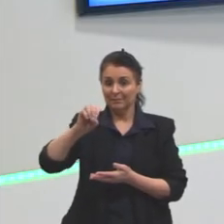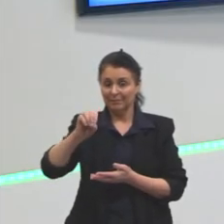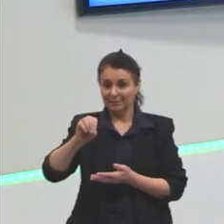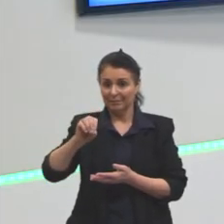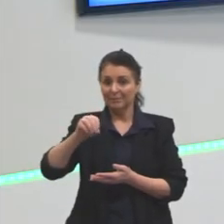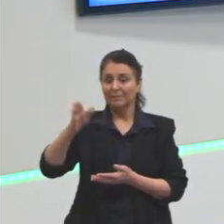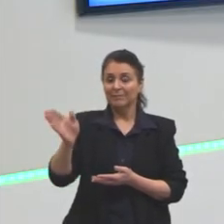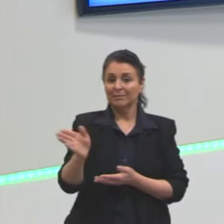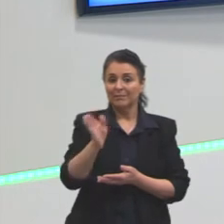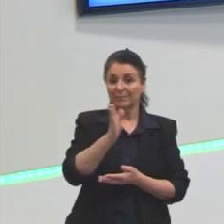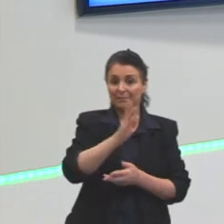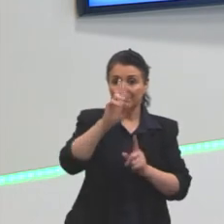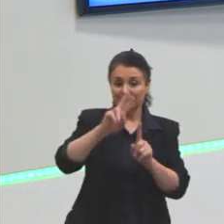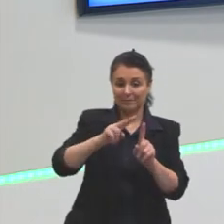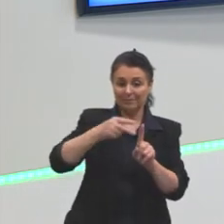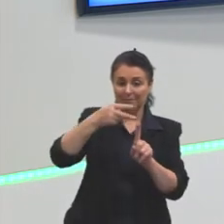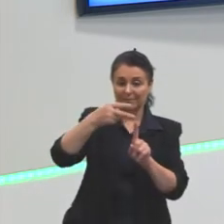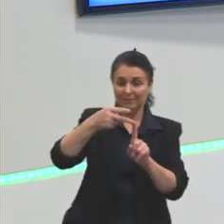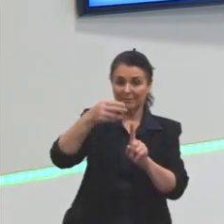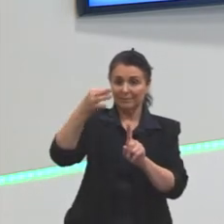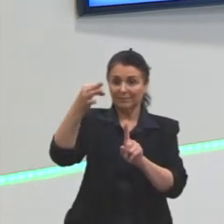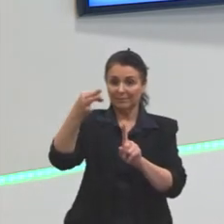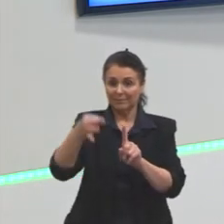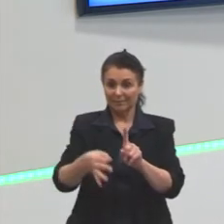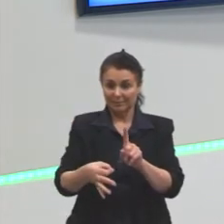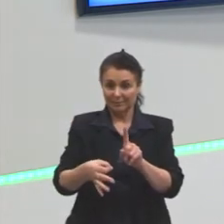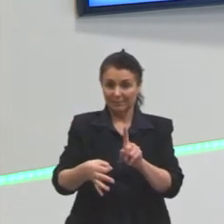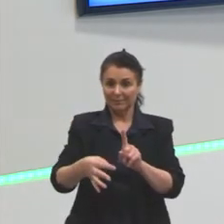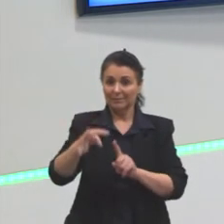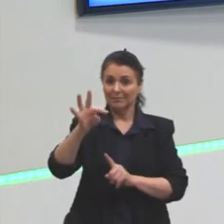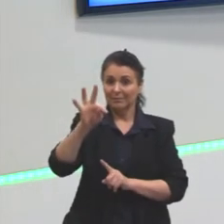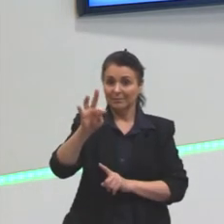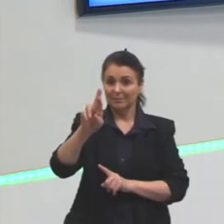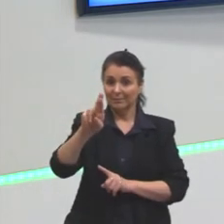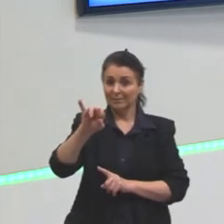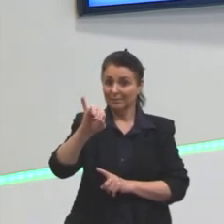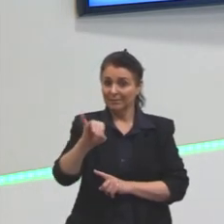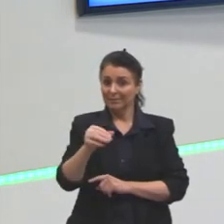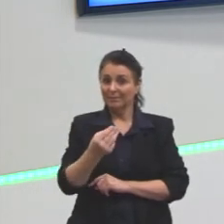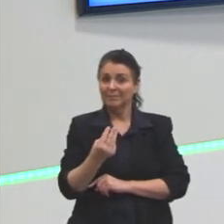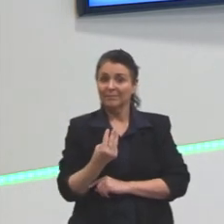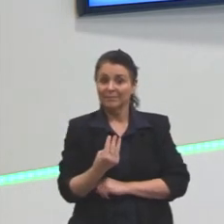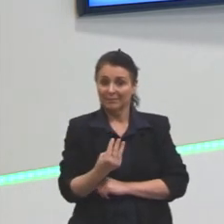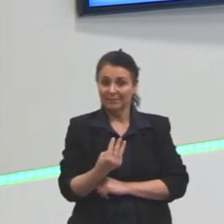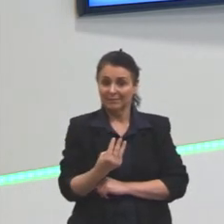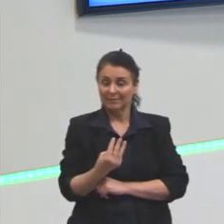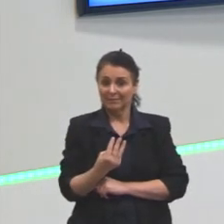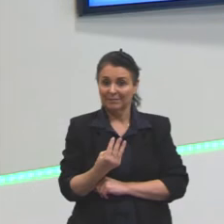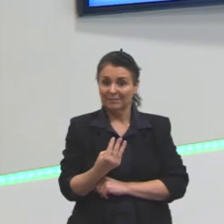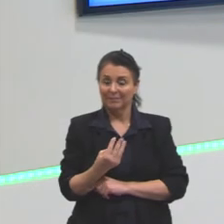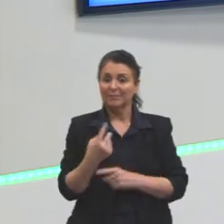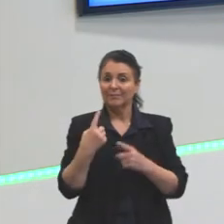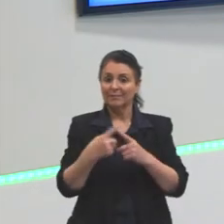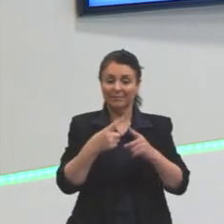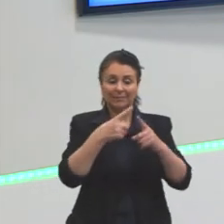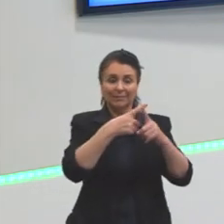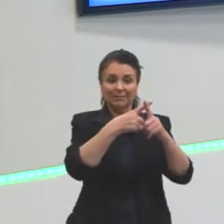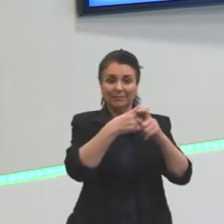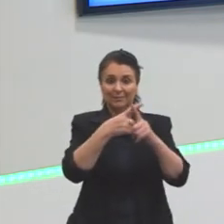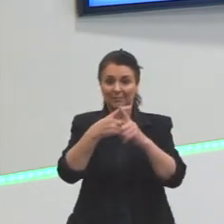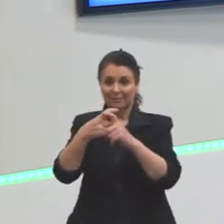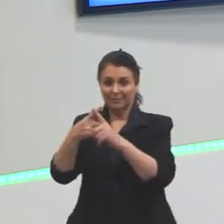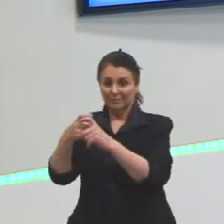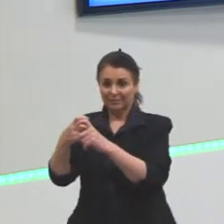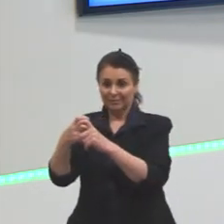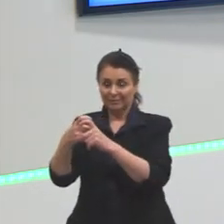trinômios eles são polinômios que tem três termos tá aqui nós chamamos de trinomios quadrados